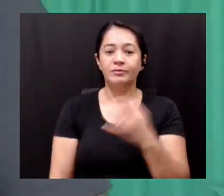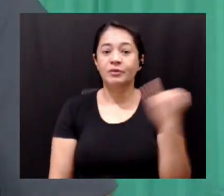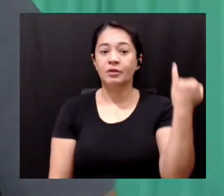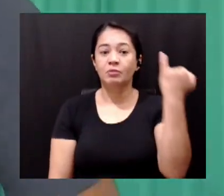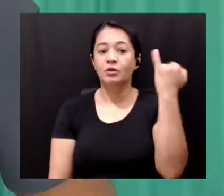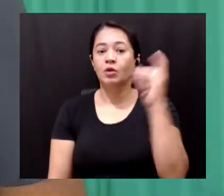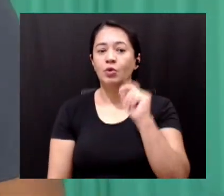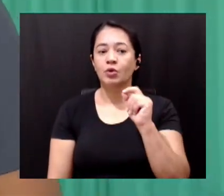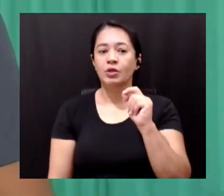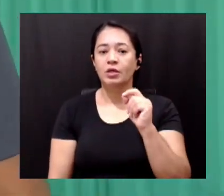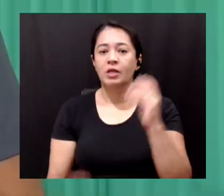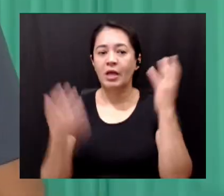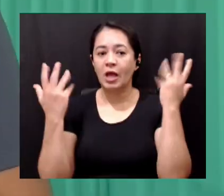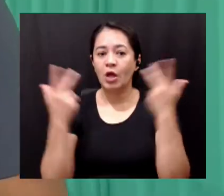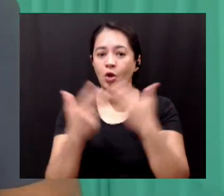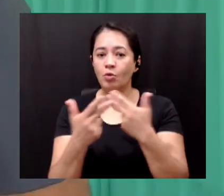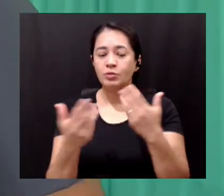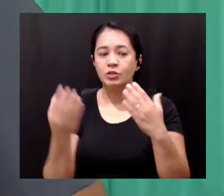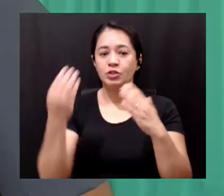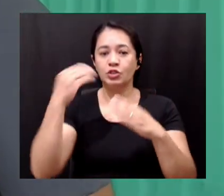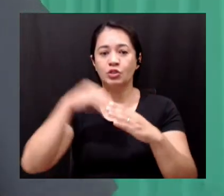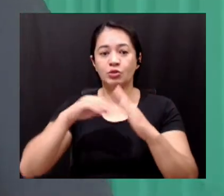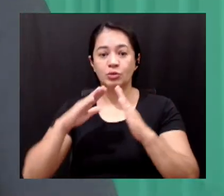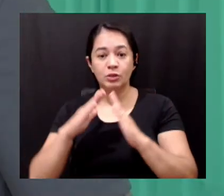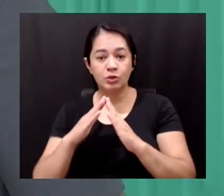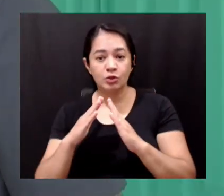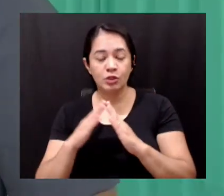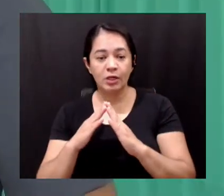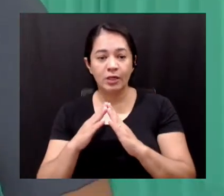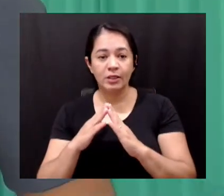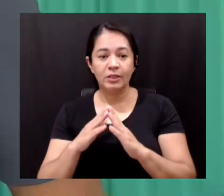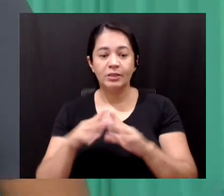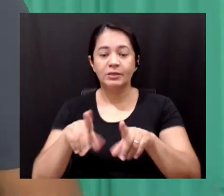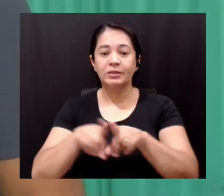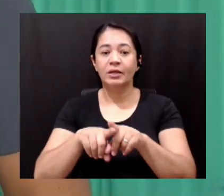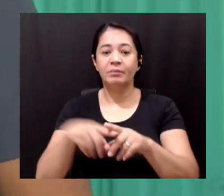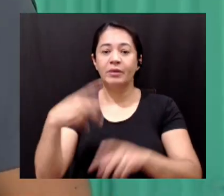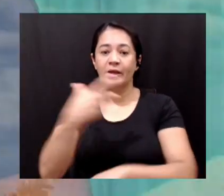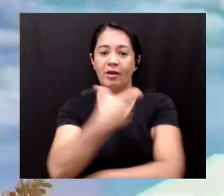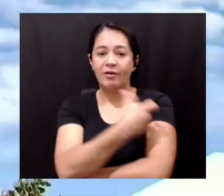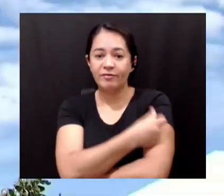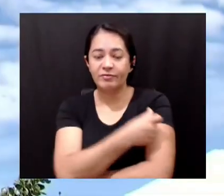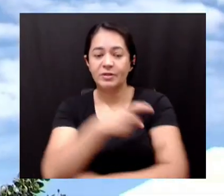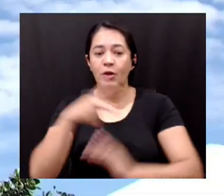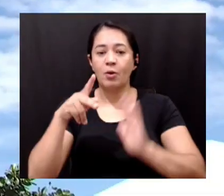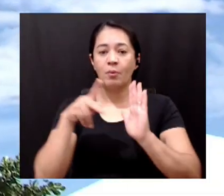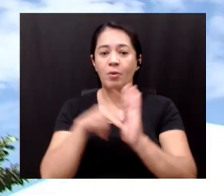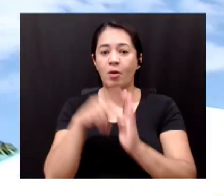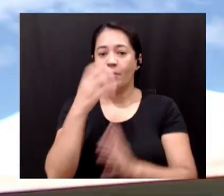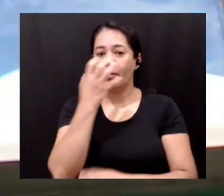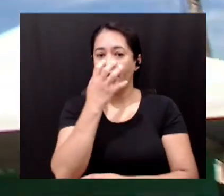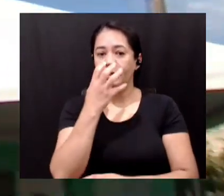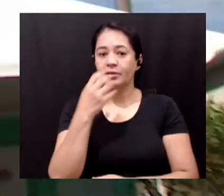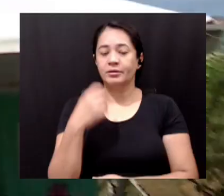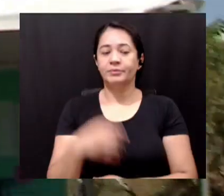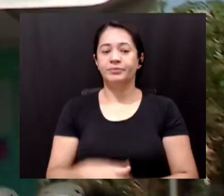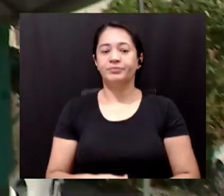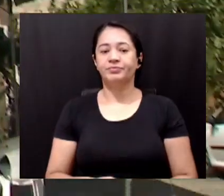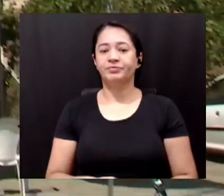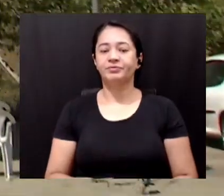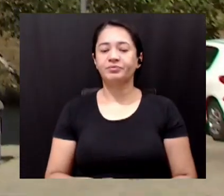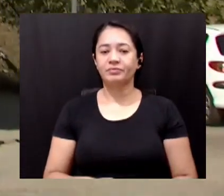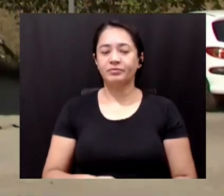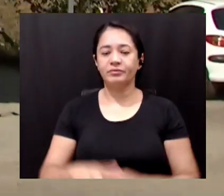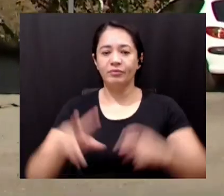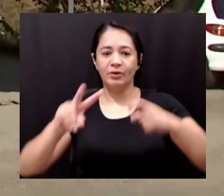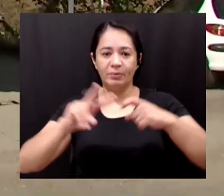de casa, tá? E também tem o serviço de vacinação para cães, quando é necessário, perante a orientação de um médico veterinário, né? E